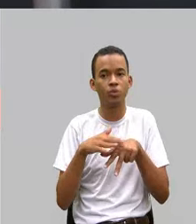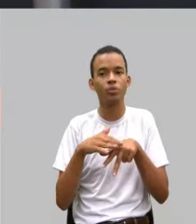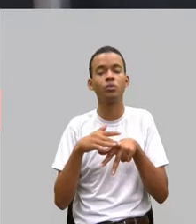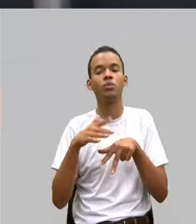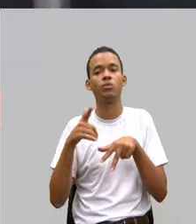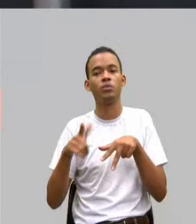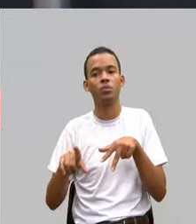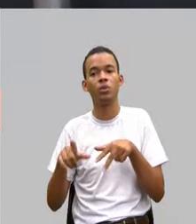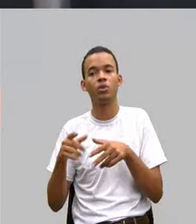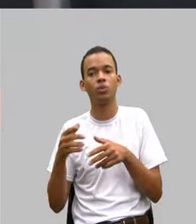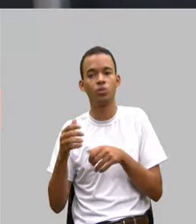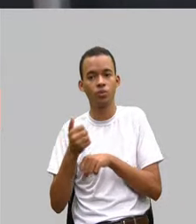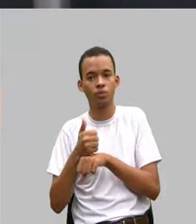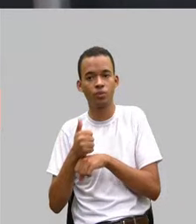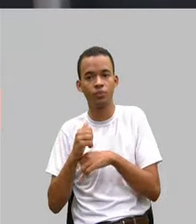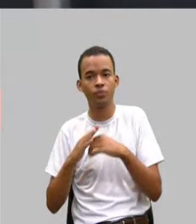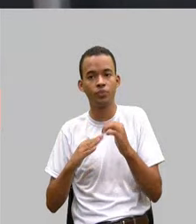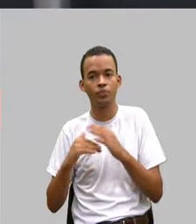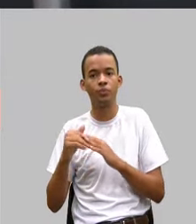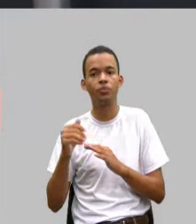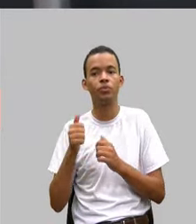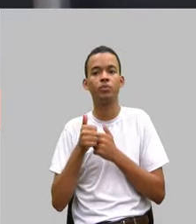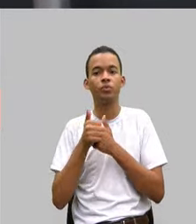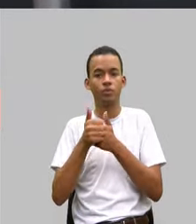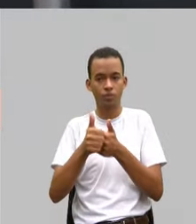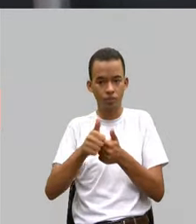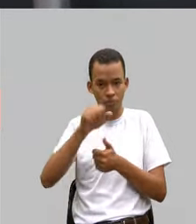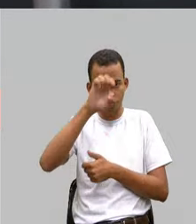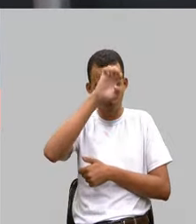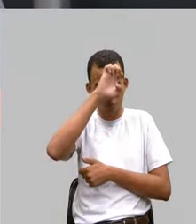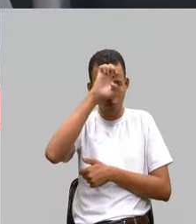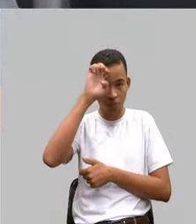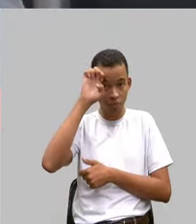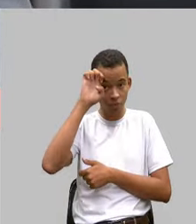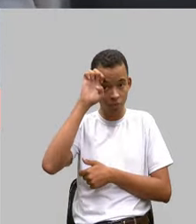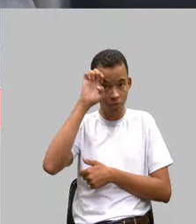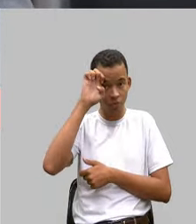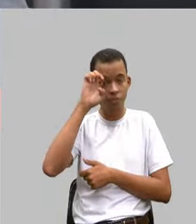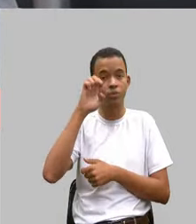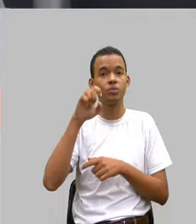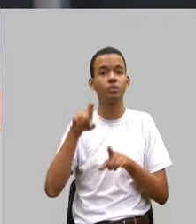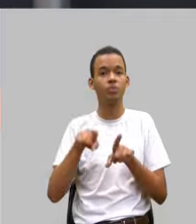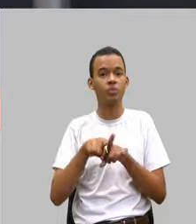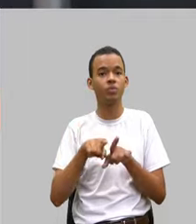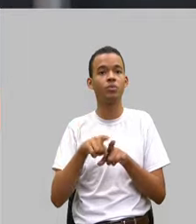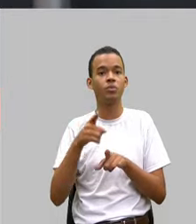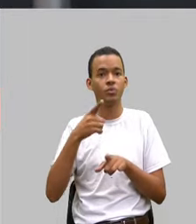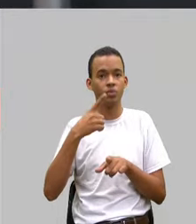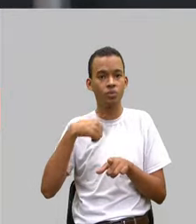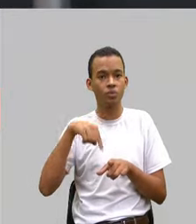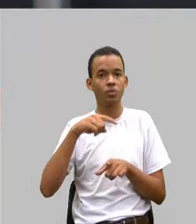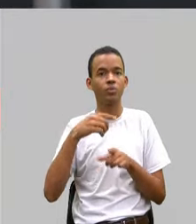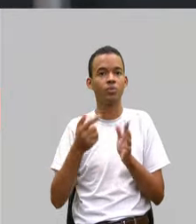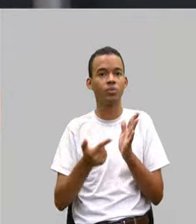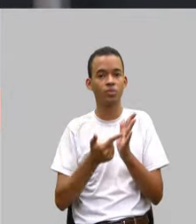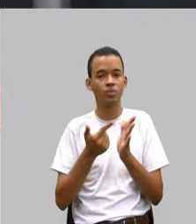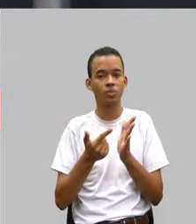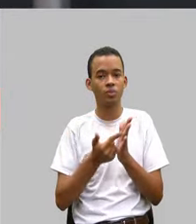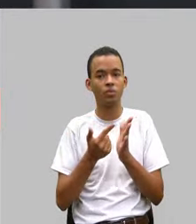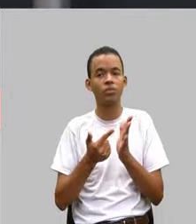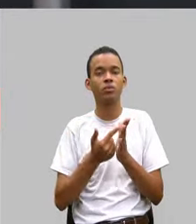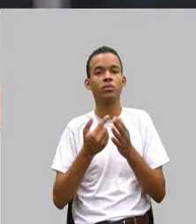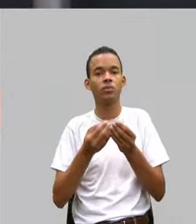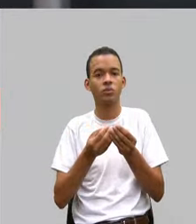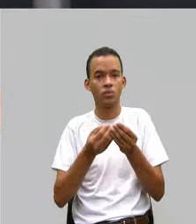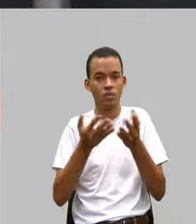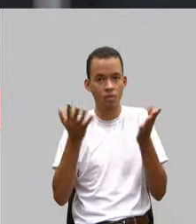realizamos uma pesquisa de opinião entre categor e fizemos uma publicação temática essa que eu vos mostro aqui que está